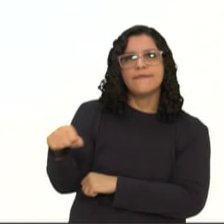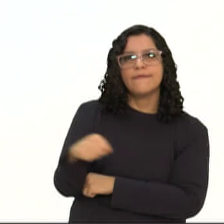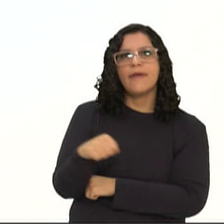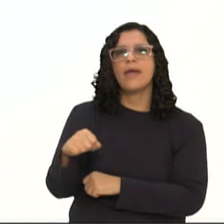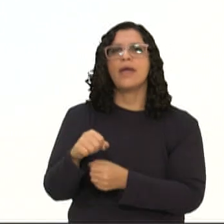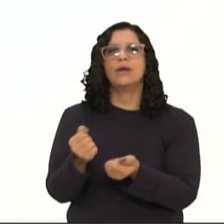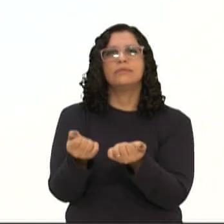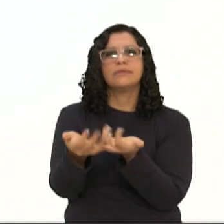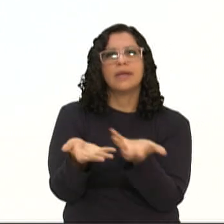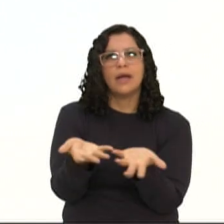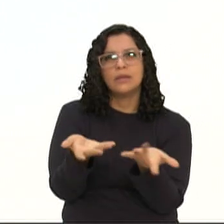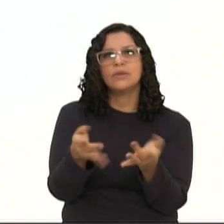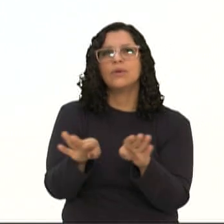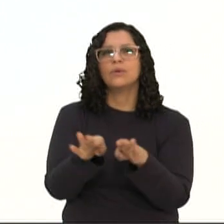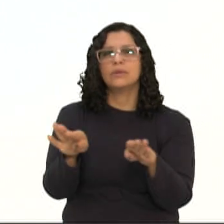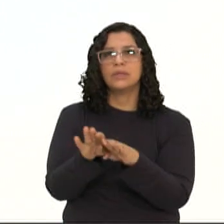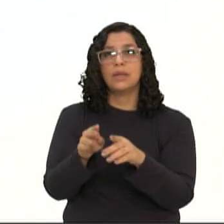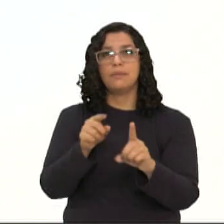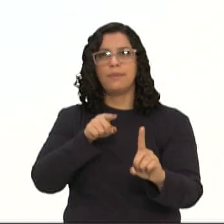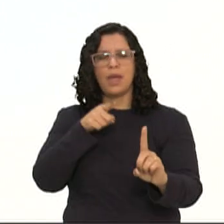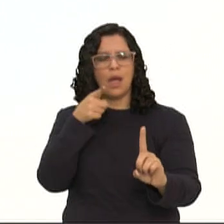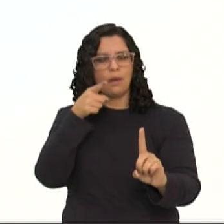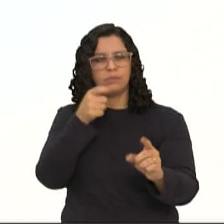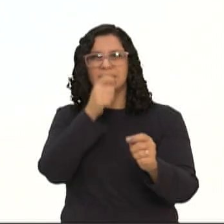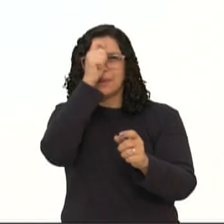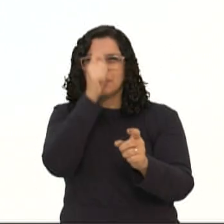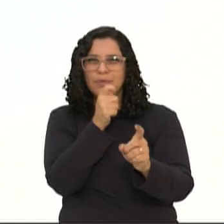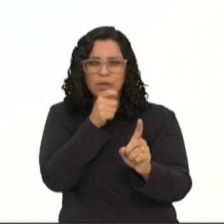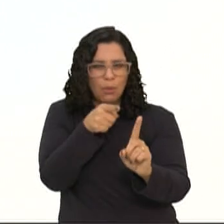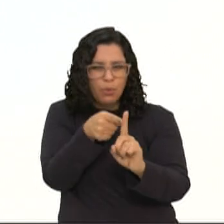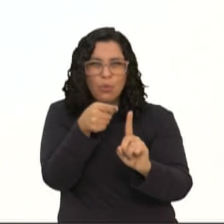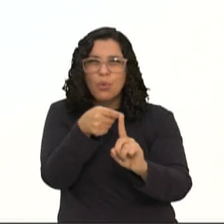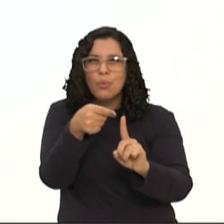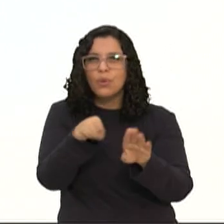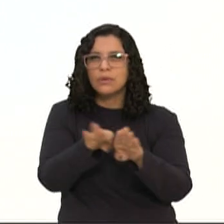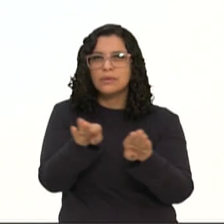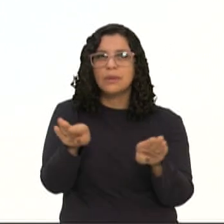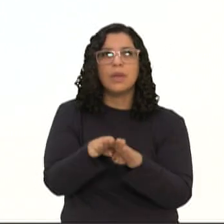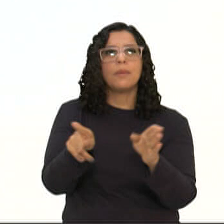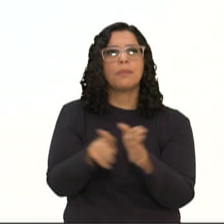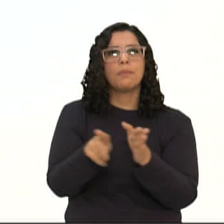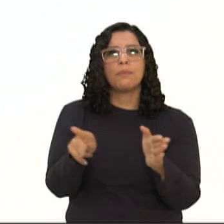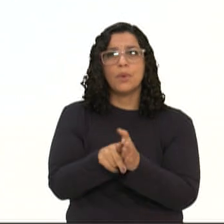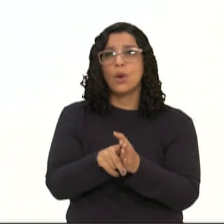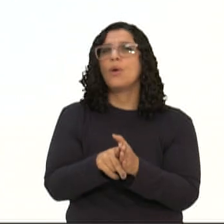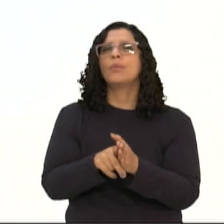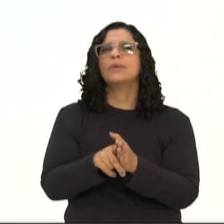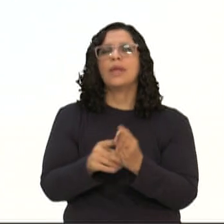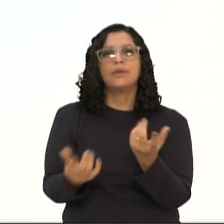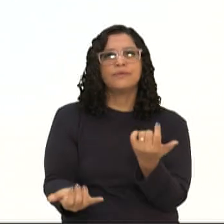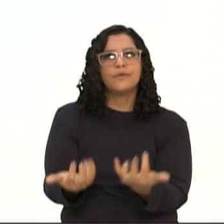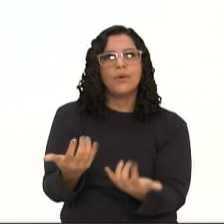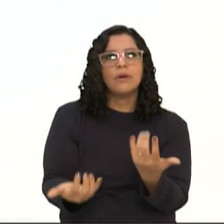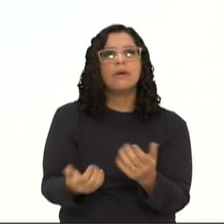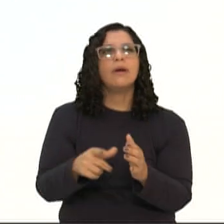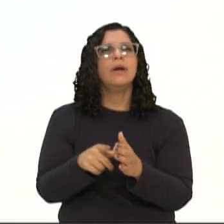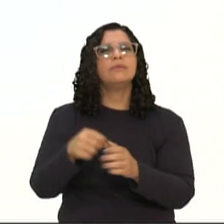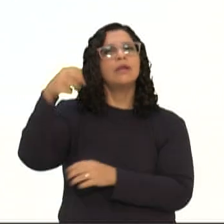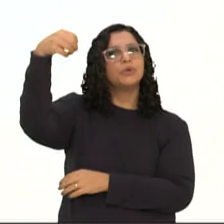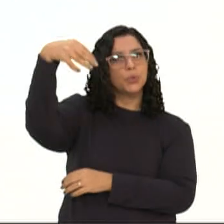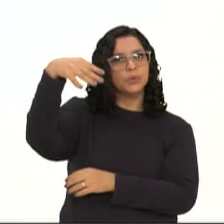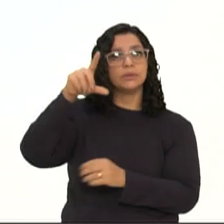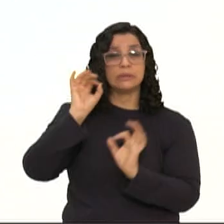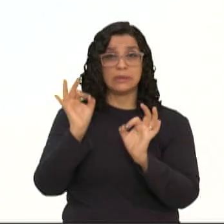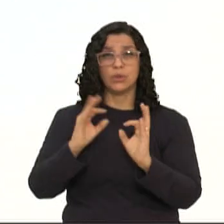mãos, soldadores elétricos, fogões, proteção de implantações elétricas, iluminação.